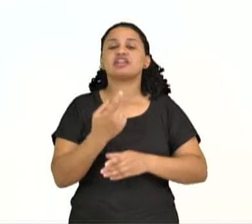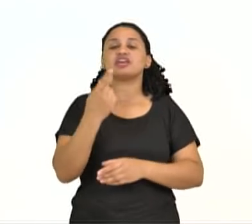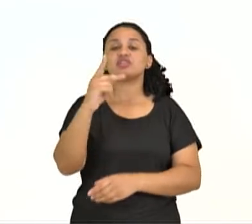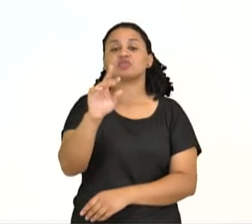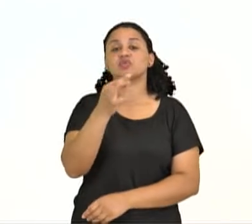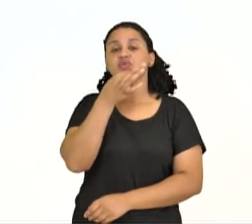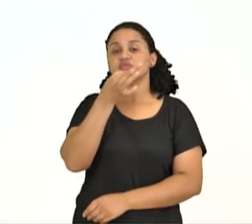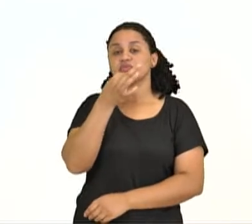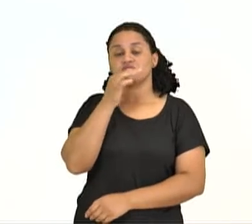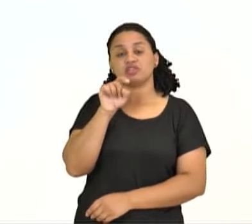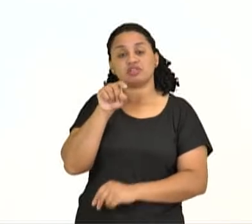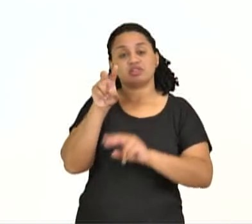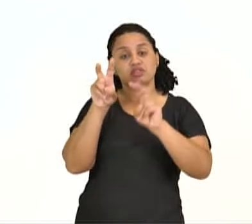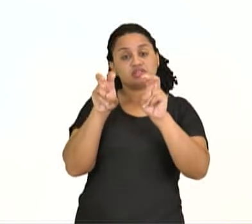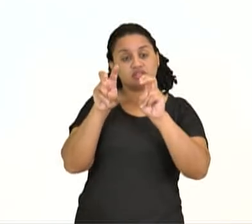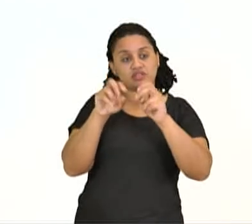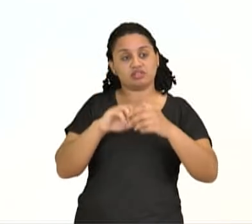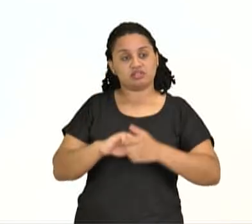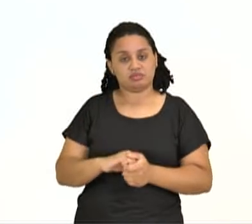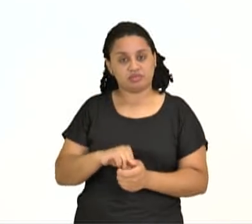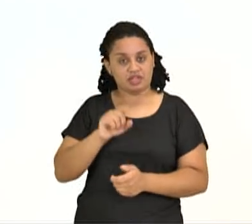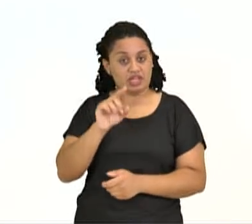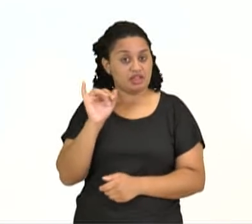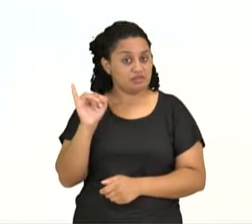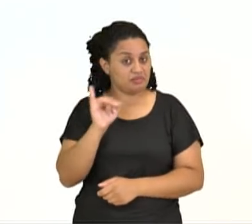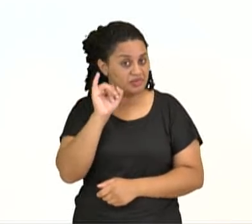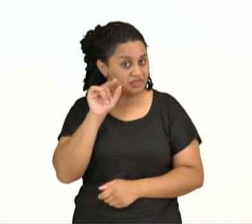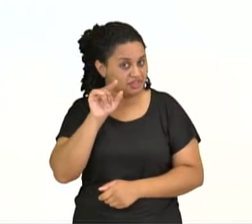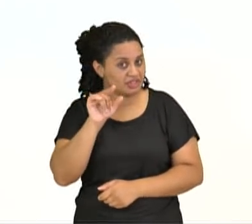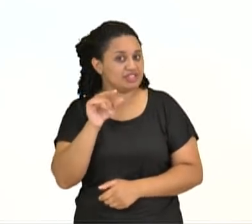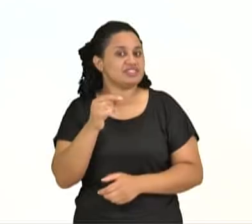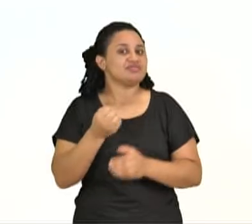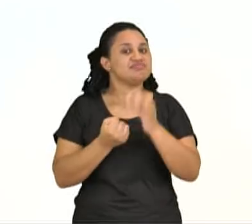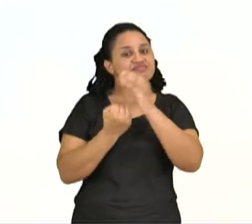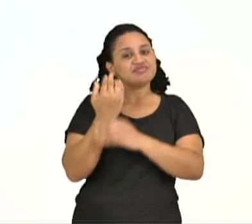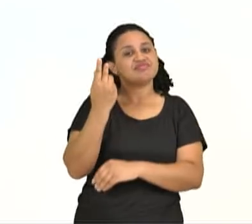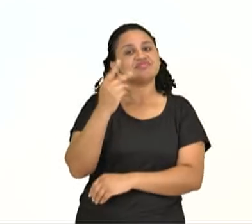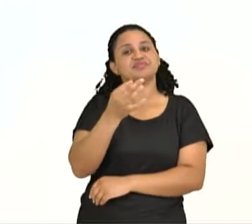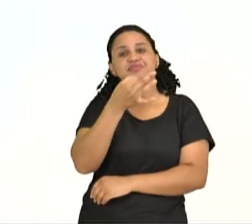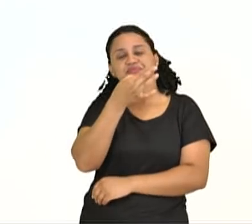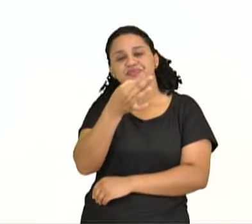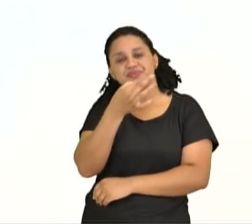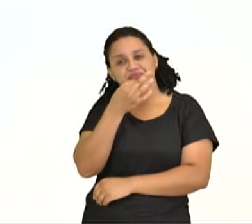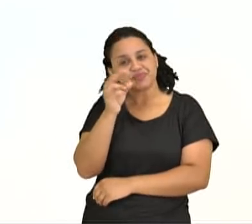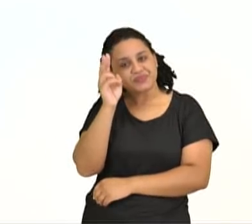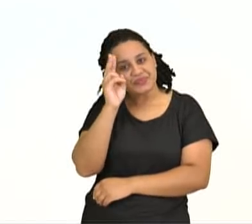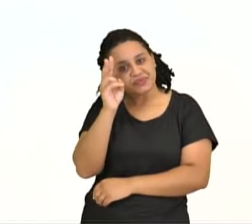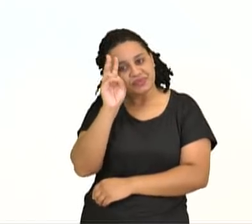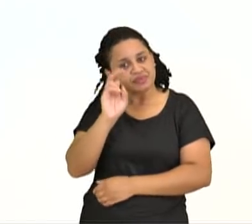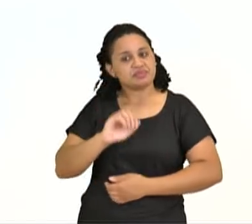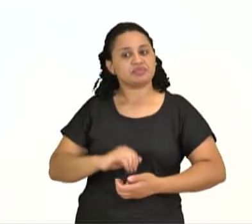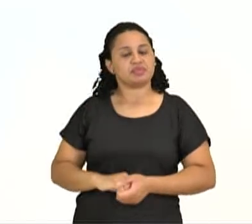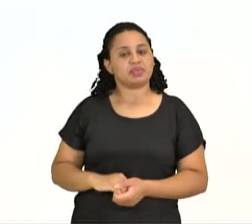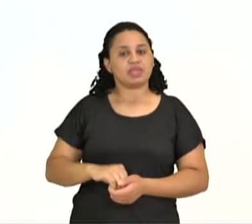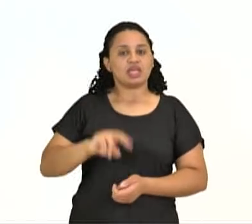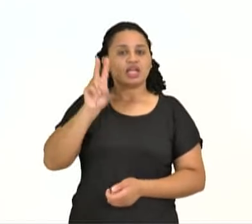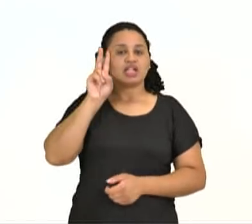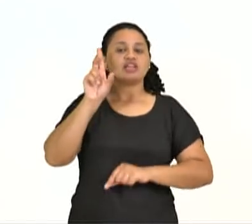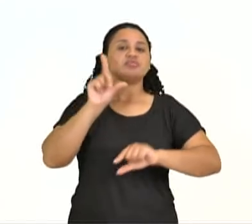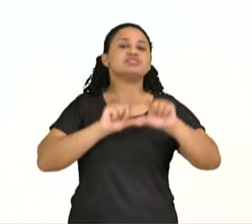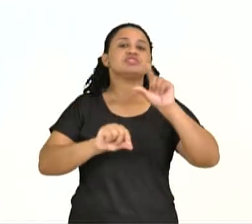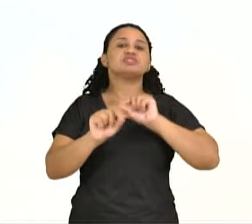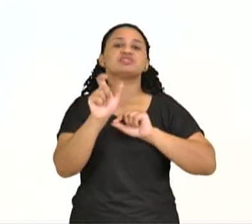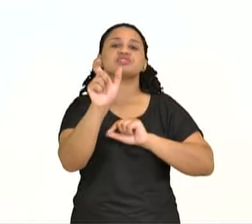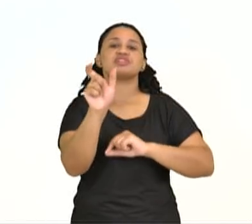ele. Muito importante nessa elaboração, hein? Lembre-se disso. Lembre-se de escolher as palavras